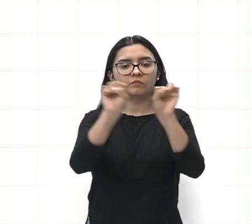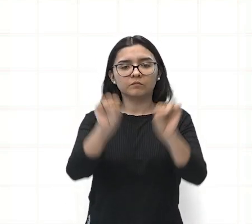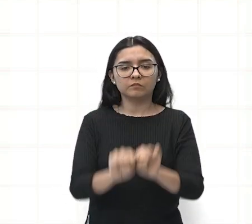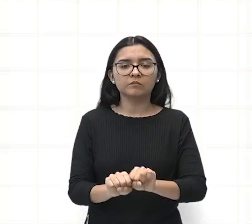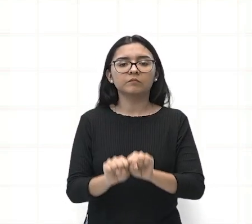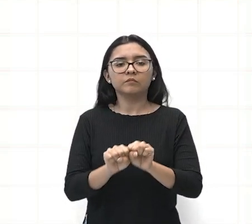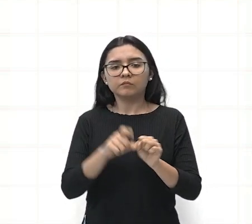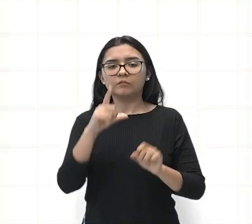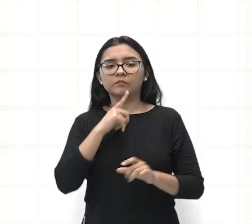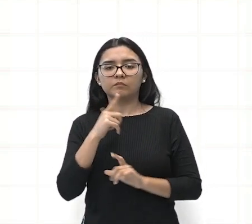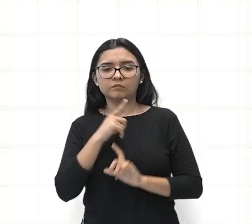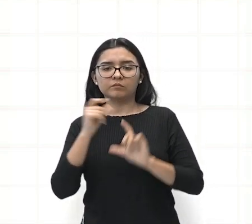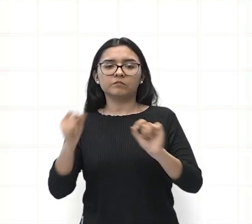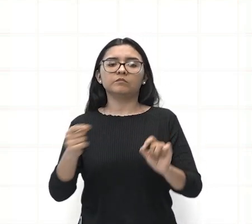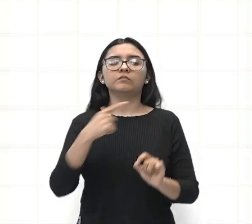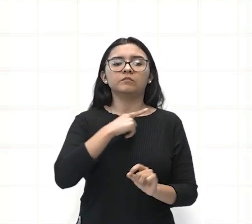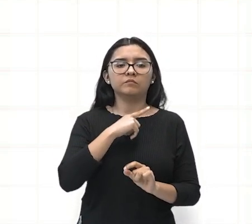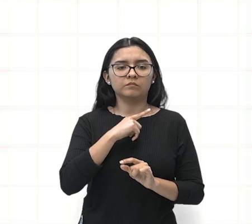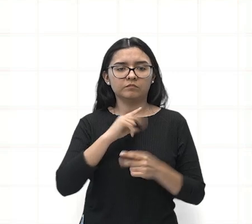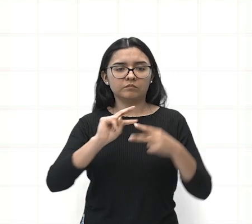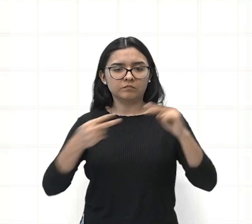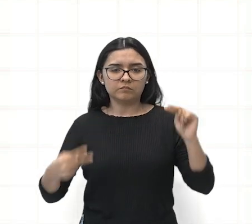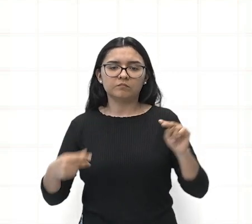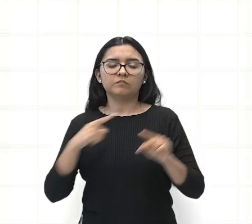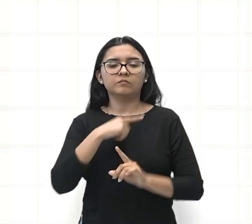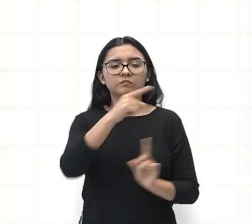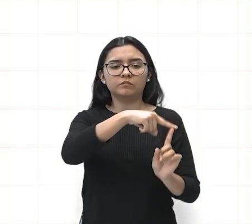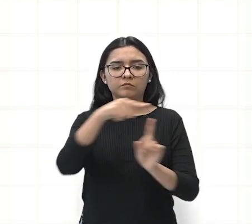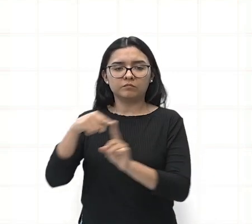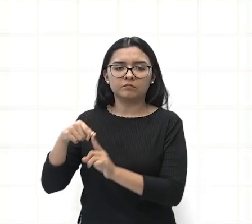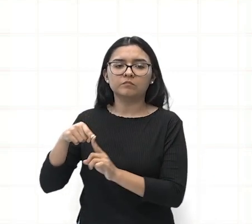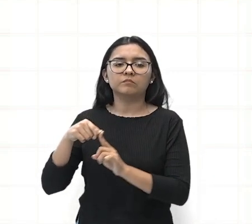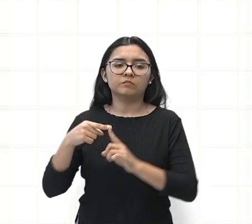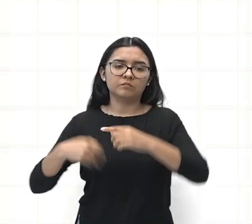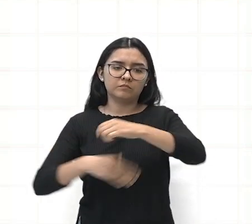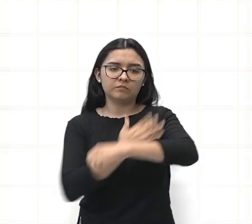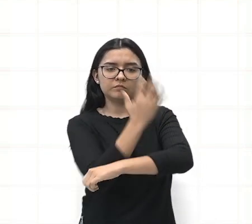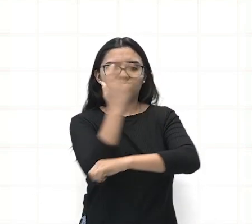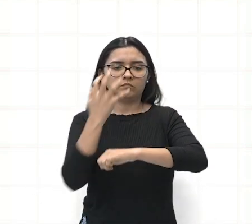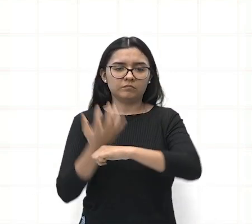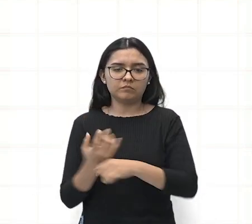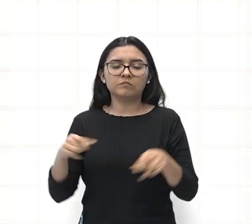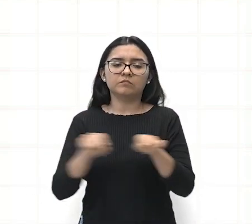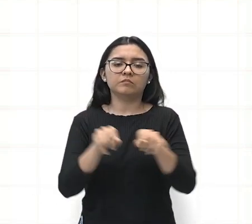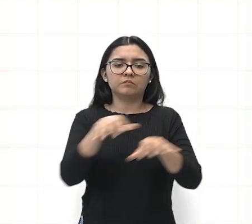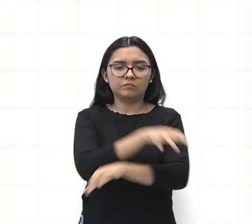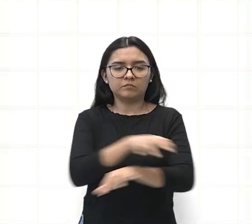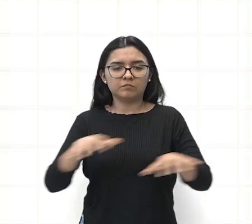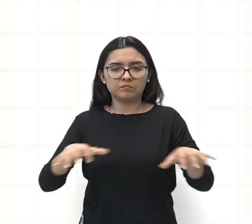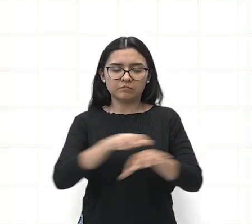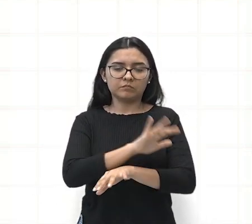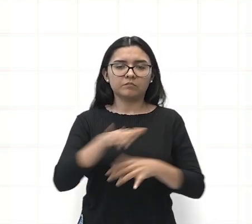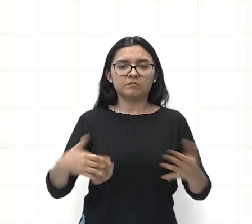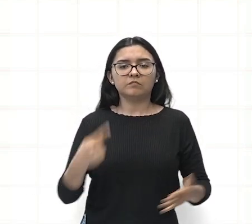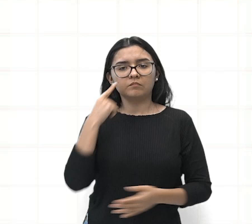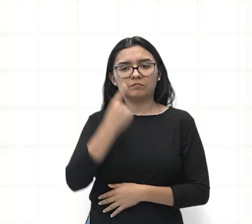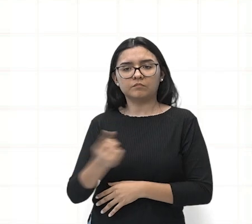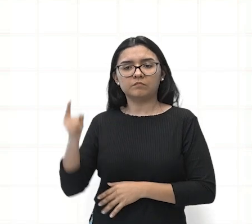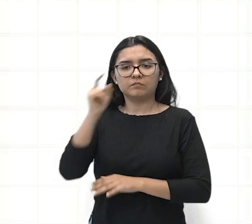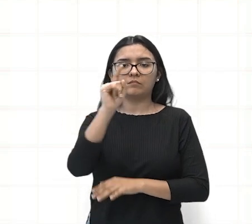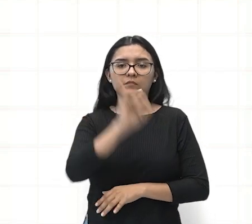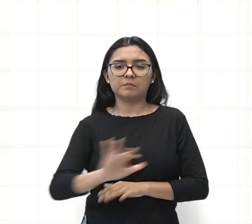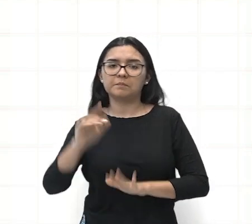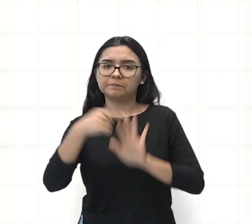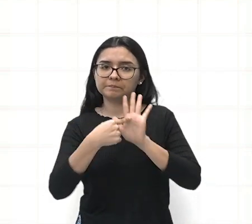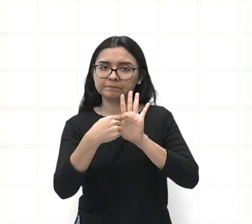sistemas constituídos por genes, espécies, ecossistemas e biomas. Nessa imagem a gente tem essa